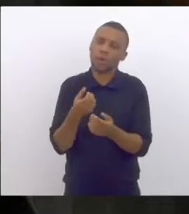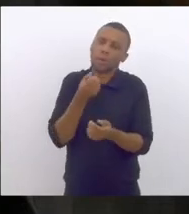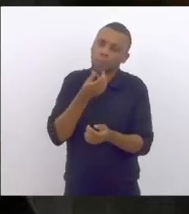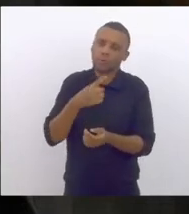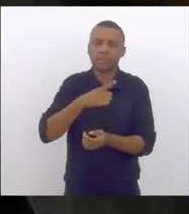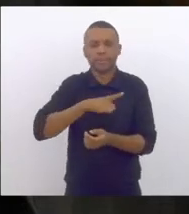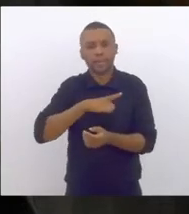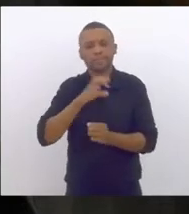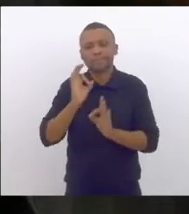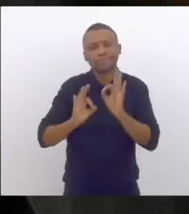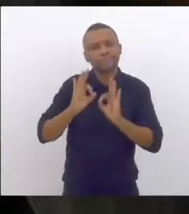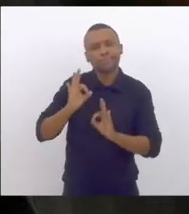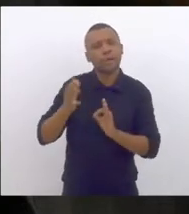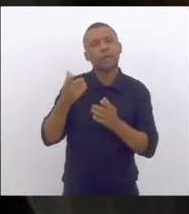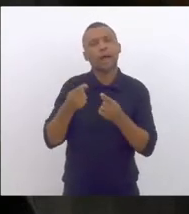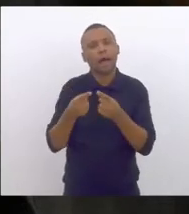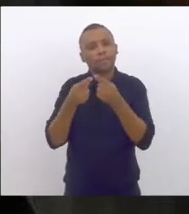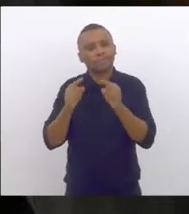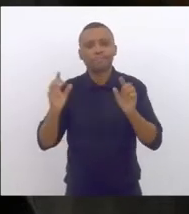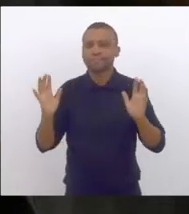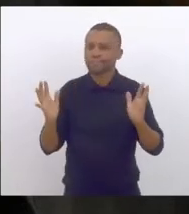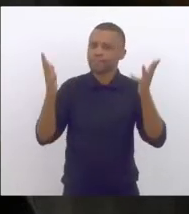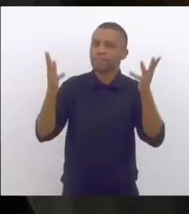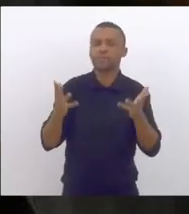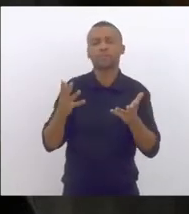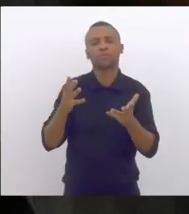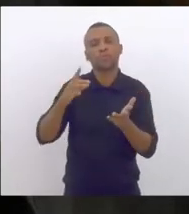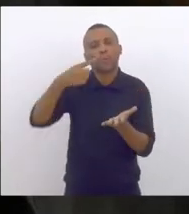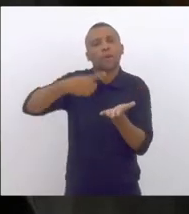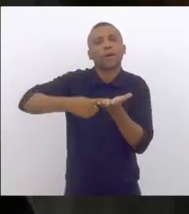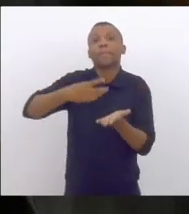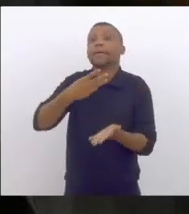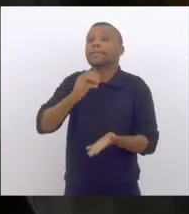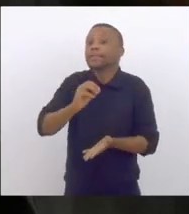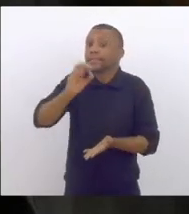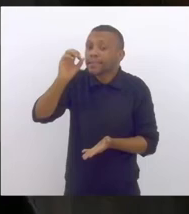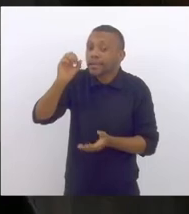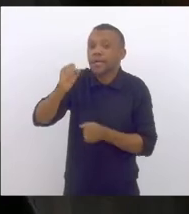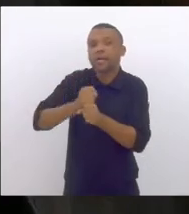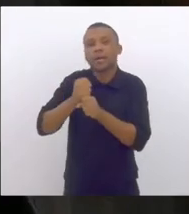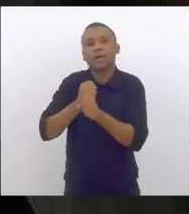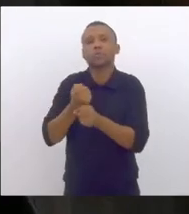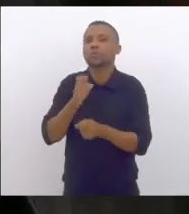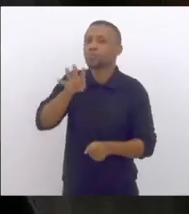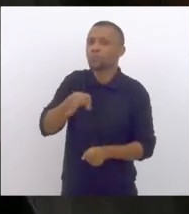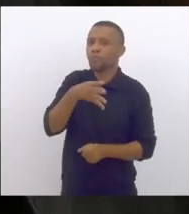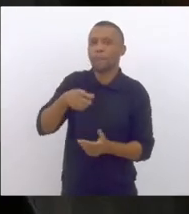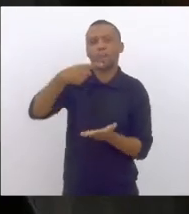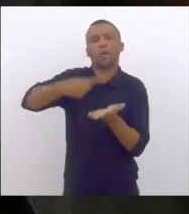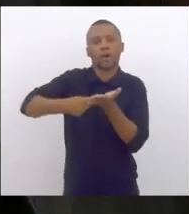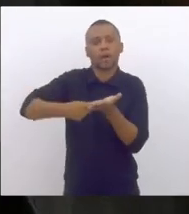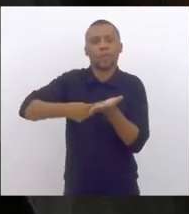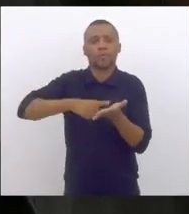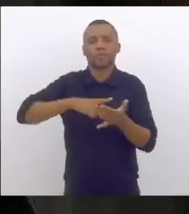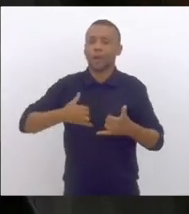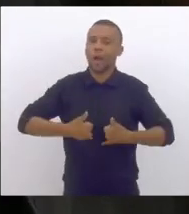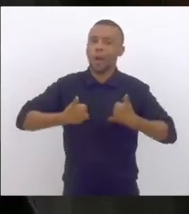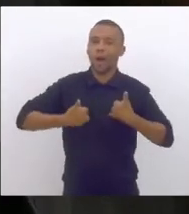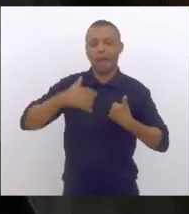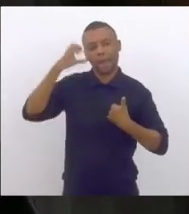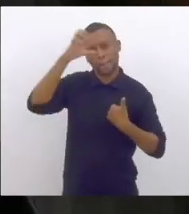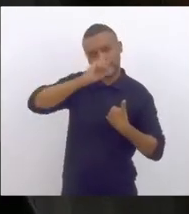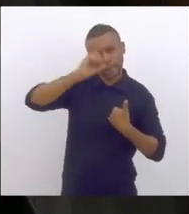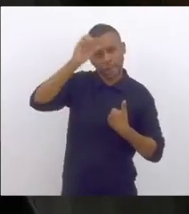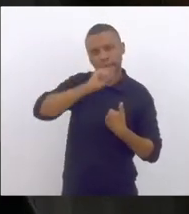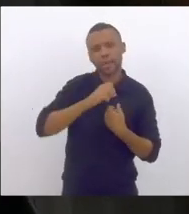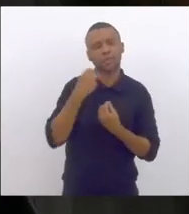celebração dos 30 anos do programa criança na creche e eu tive o privilégio a honra e aprendizagem profissional de